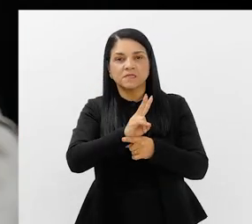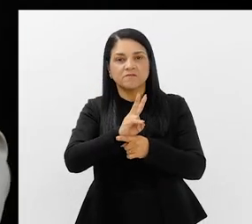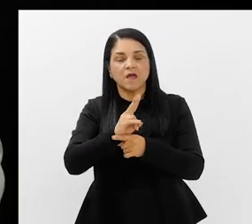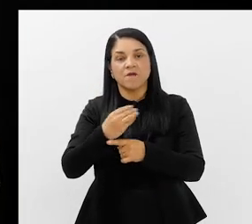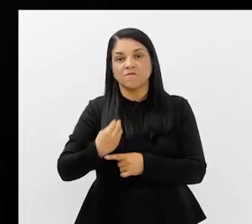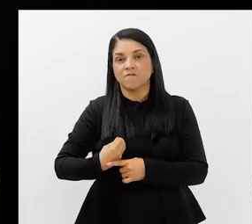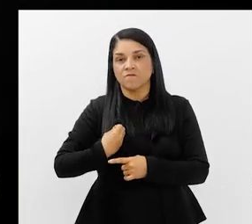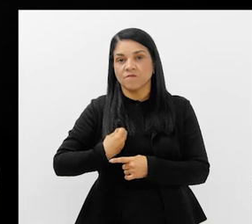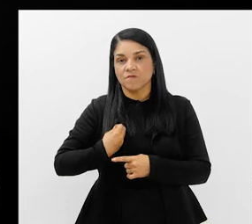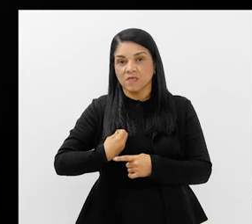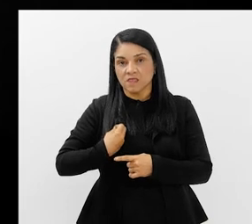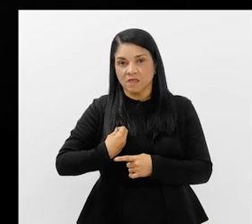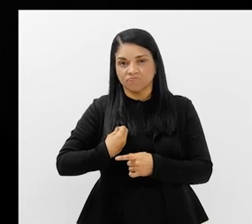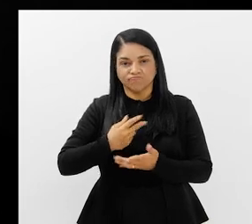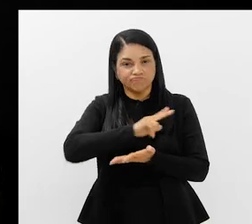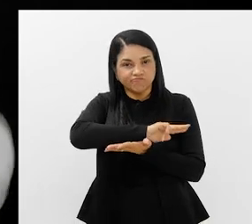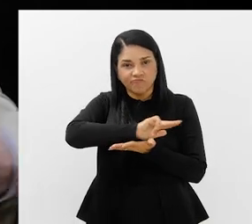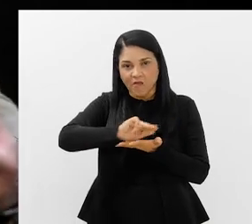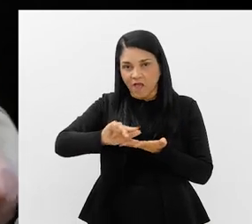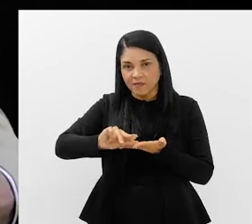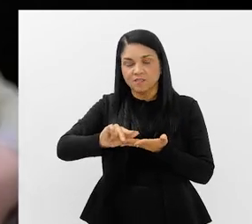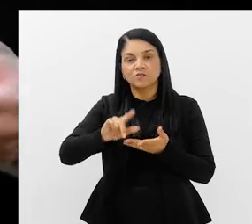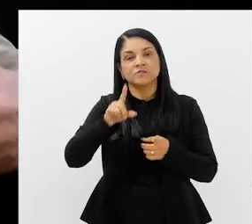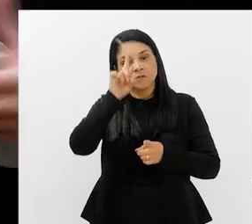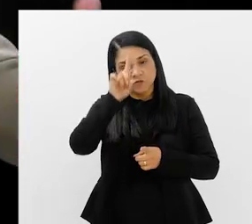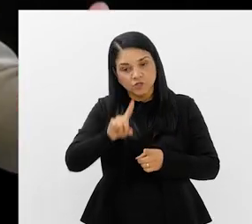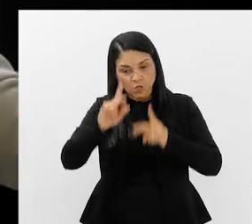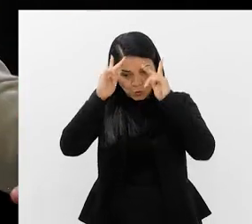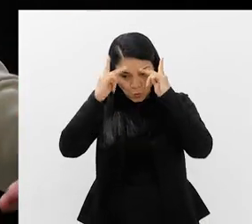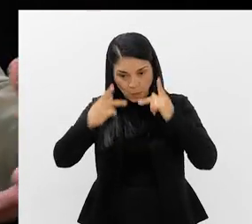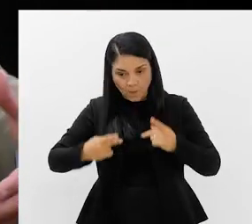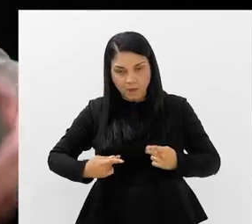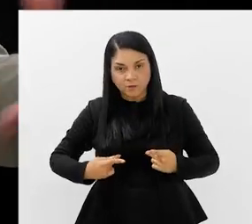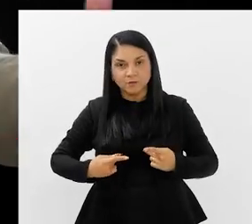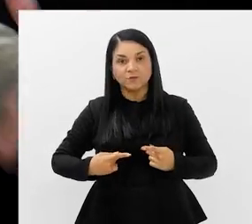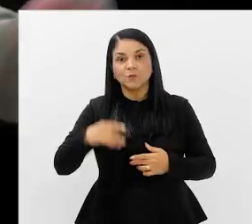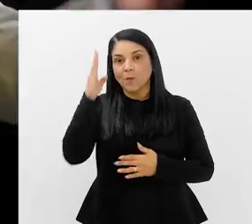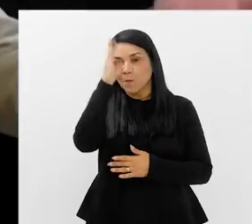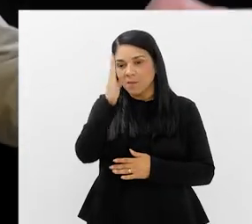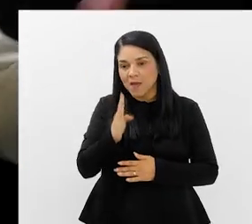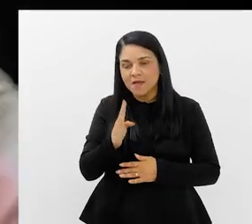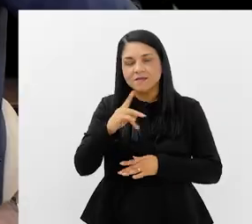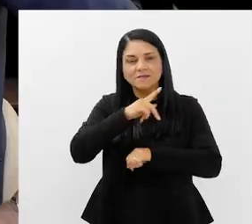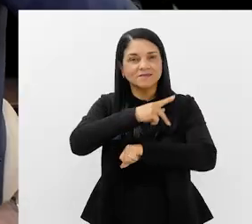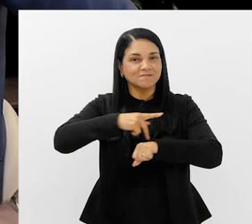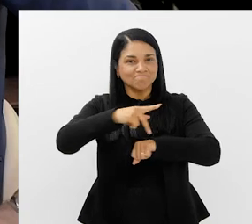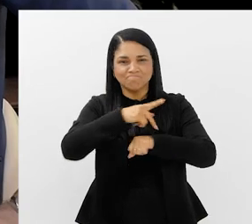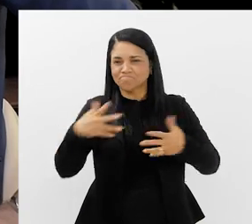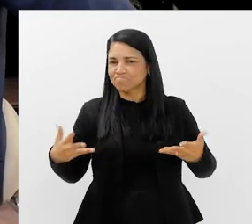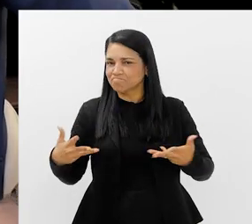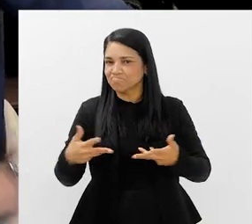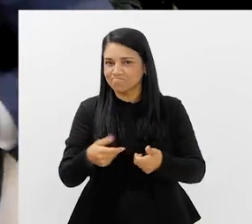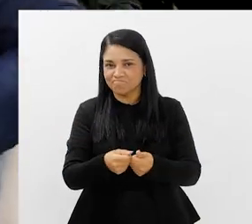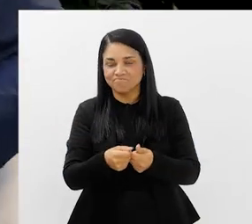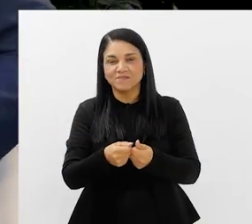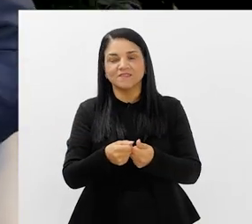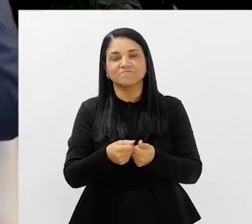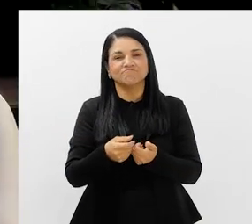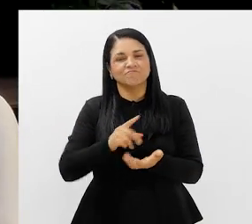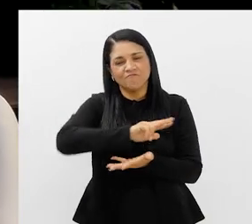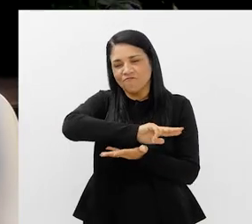as formas de vida como uma forma do ser humano viver com dignidade e num país maravilhoso como o nosso, né, Nicodemos? Um país